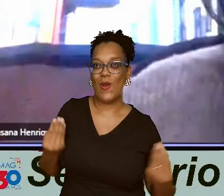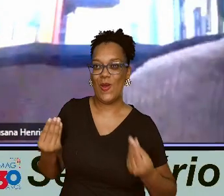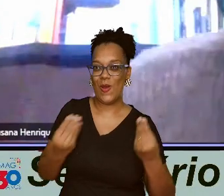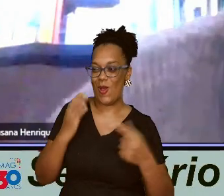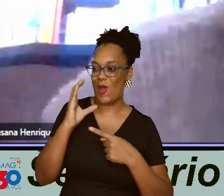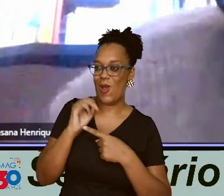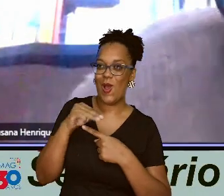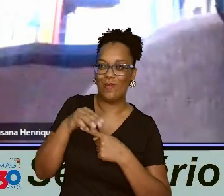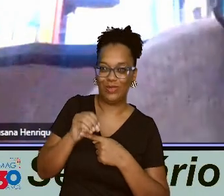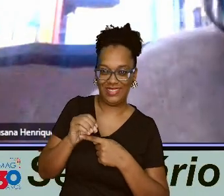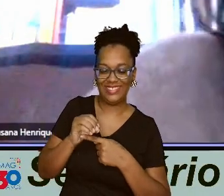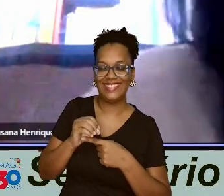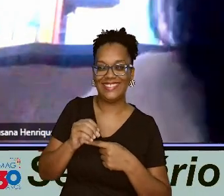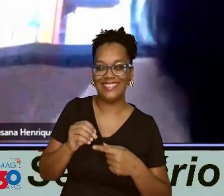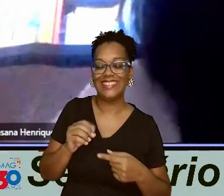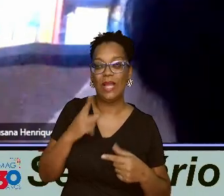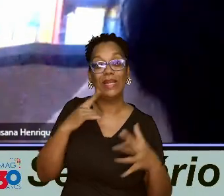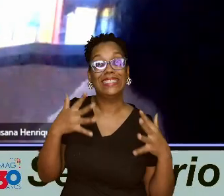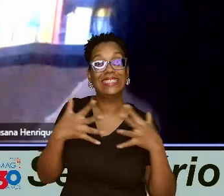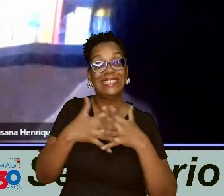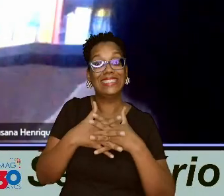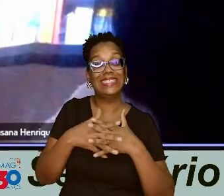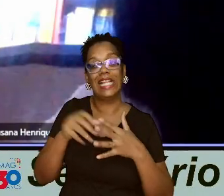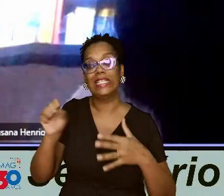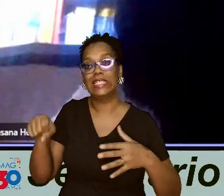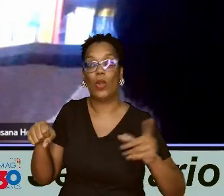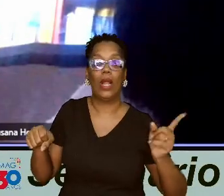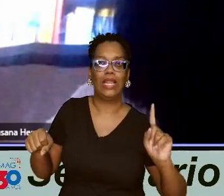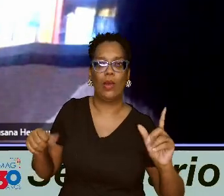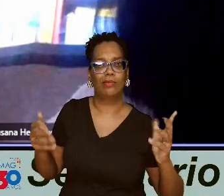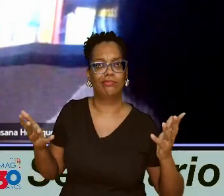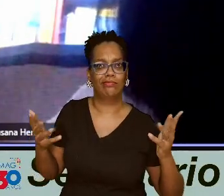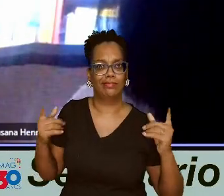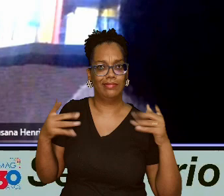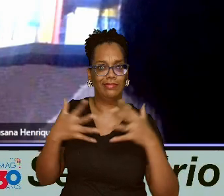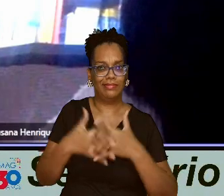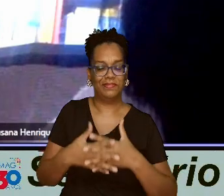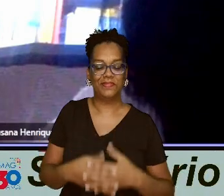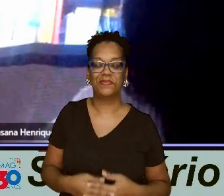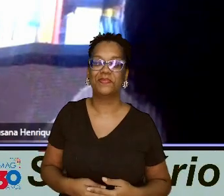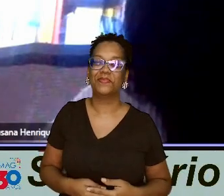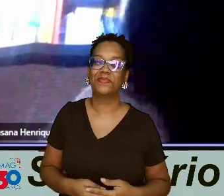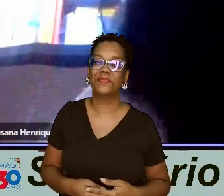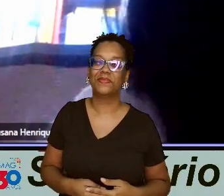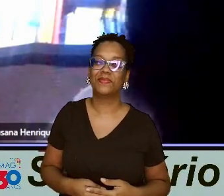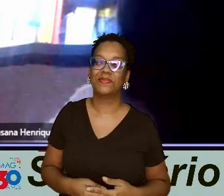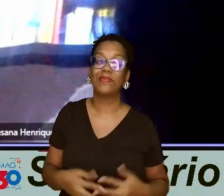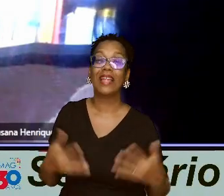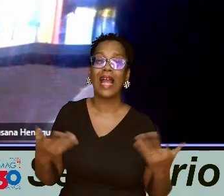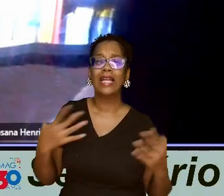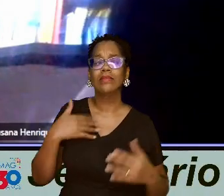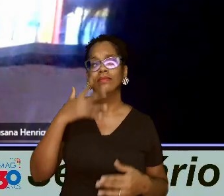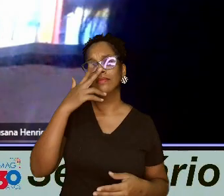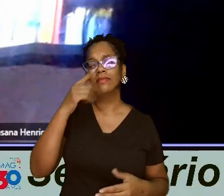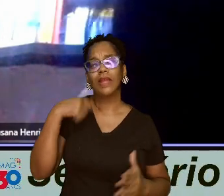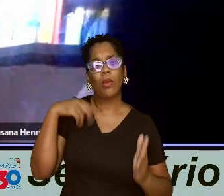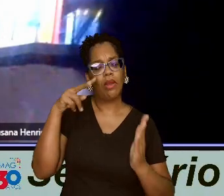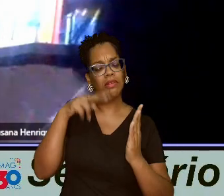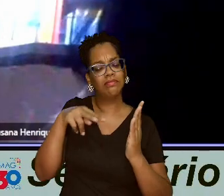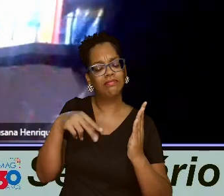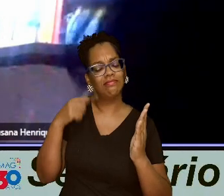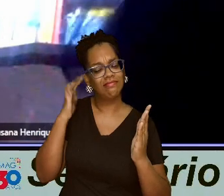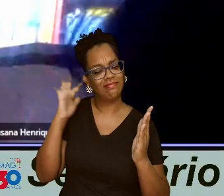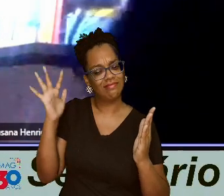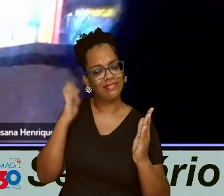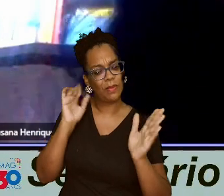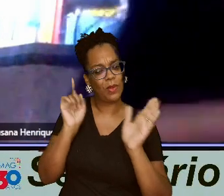era realmente complicado medir ou não. E aí eu acho assim, como eu olhei muito com essa pergunta, acho que o